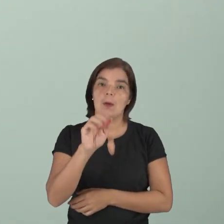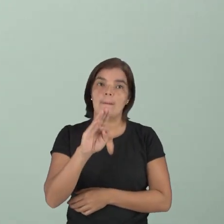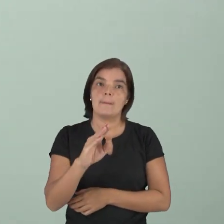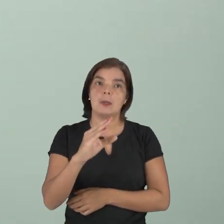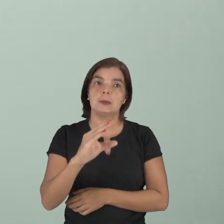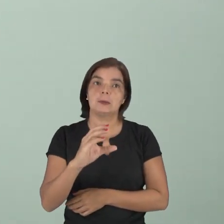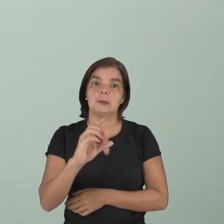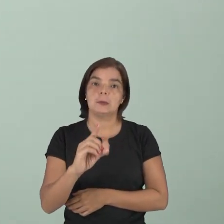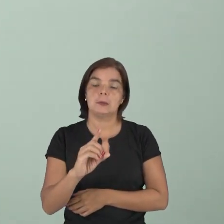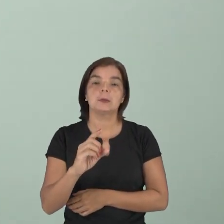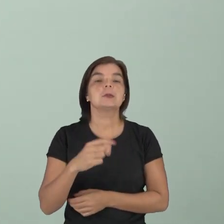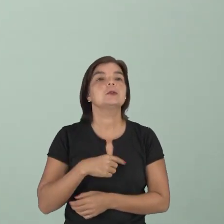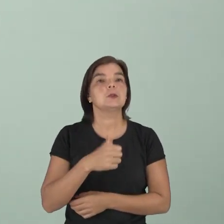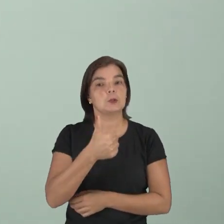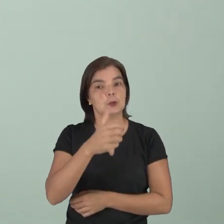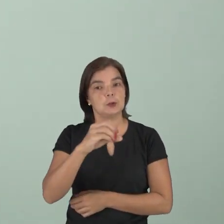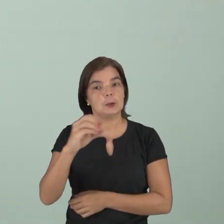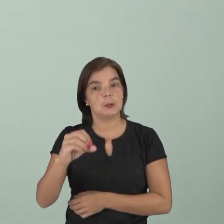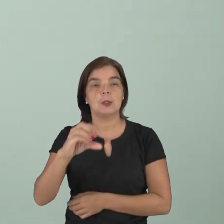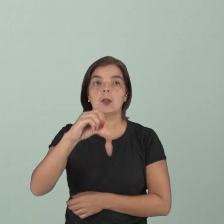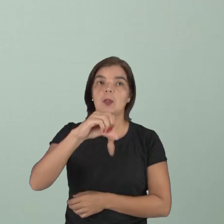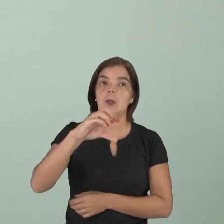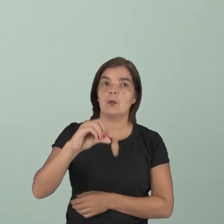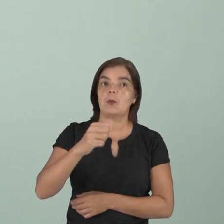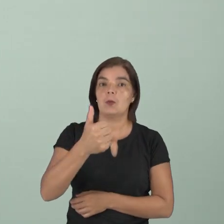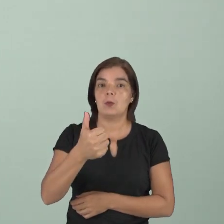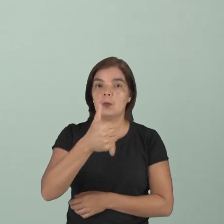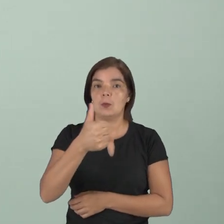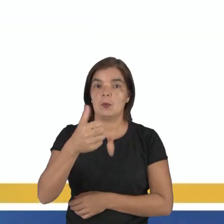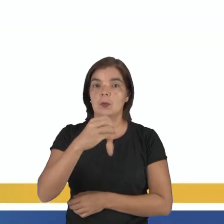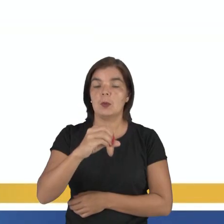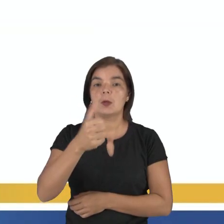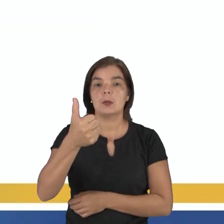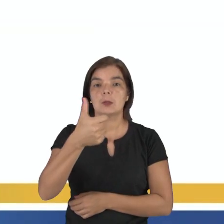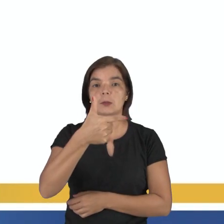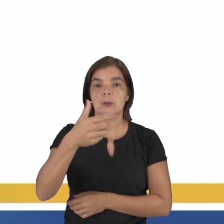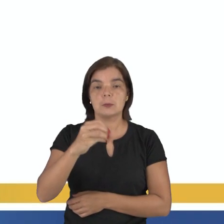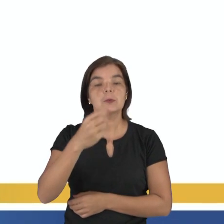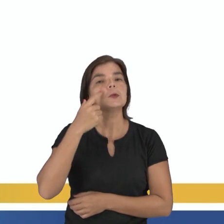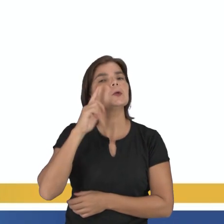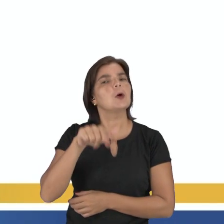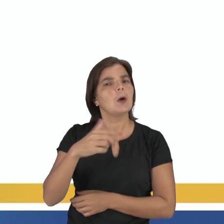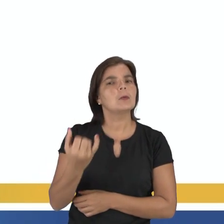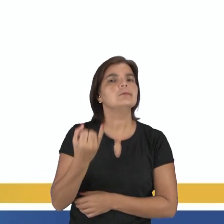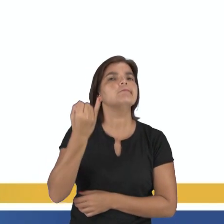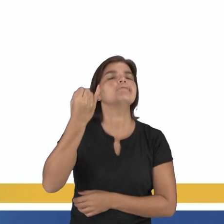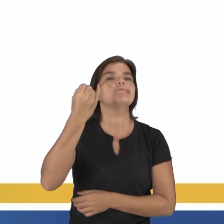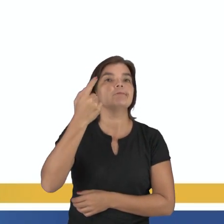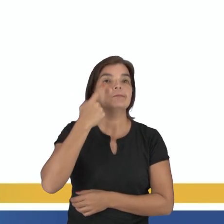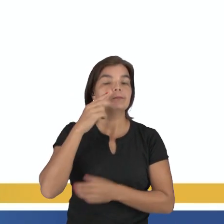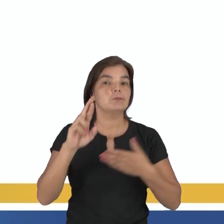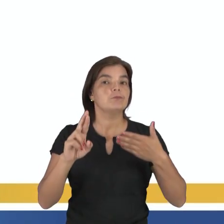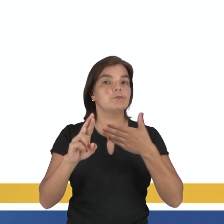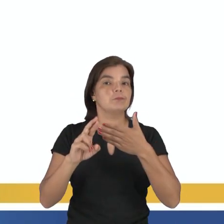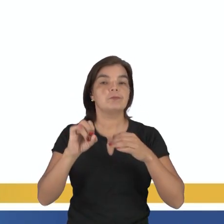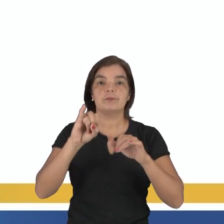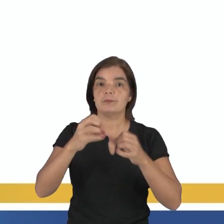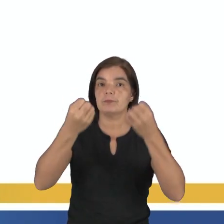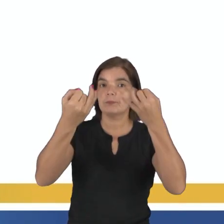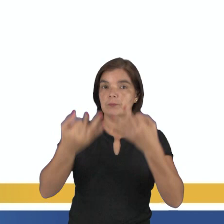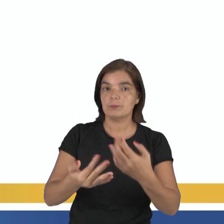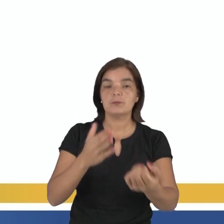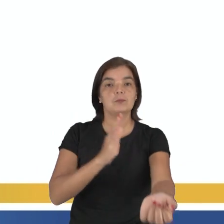C e D. A gente tem 100, 90, 110 e 120. Importante, você identifica pela referência. Se a gente está